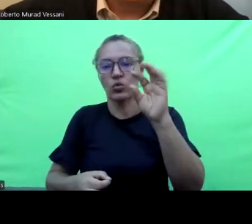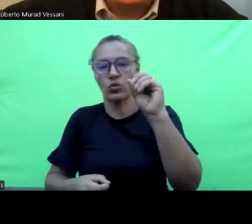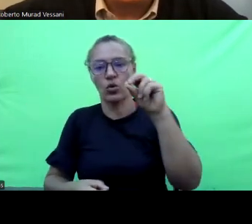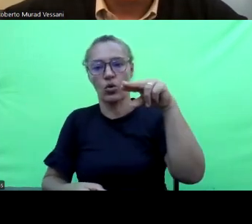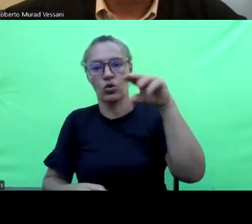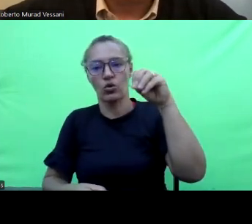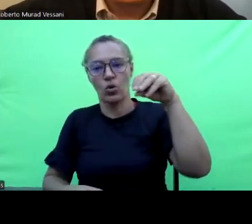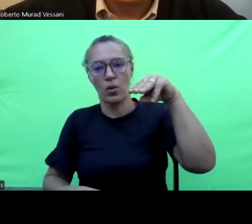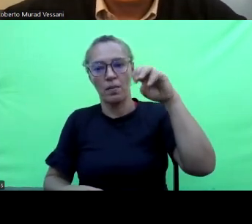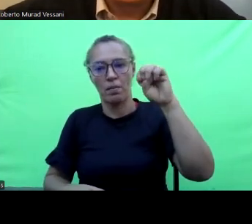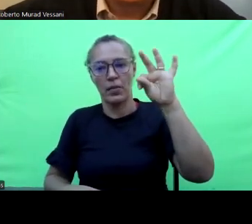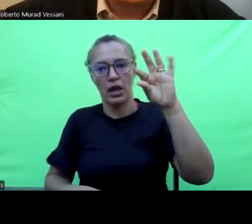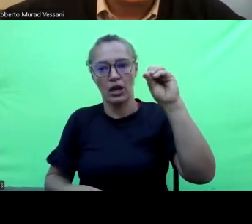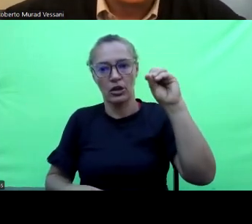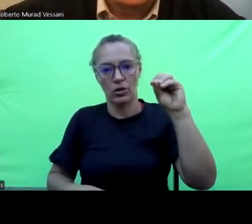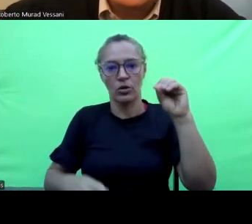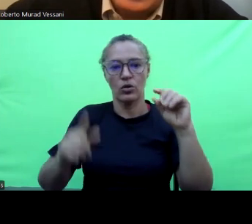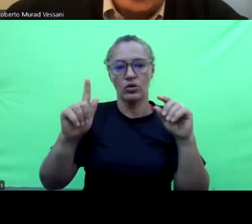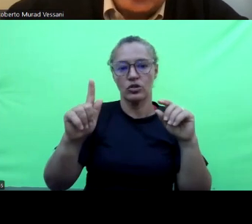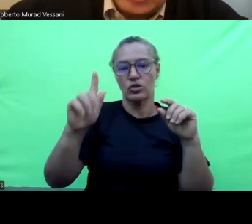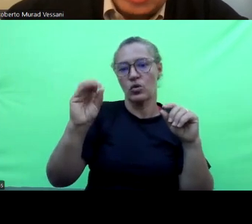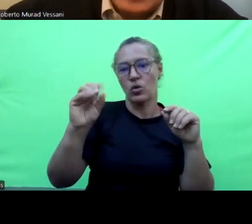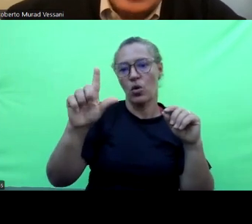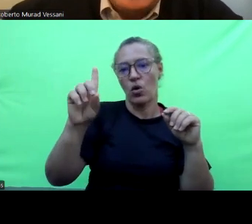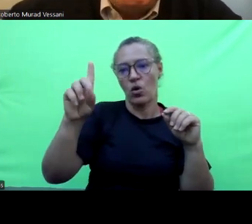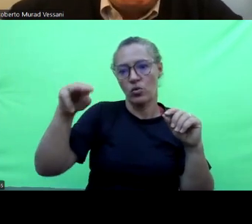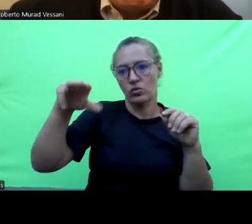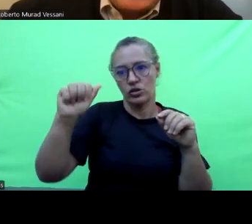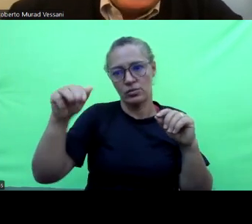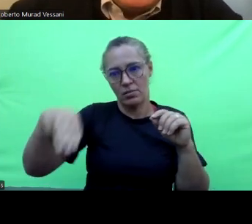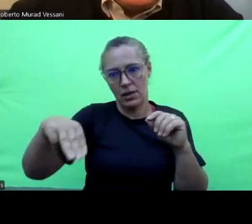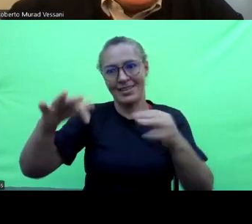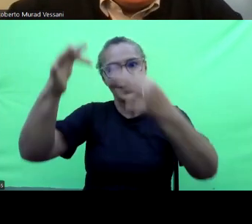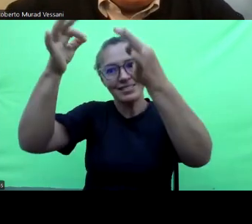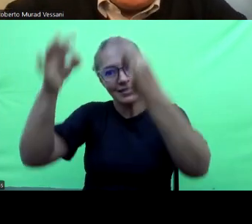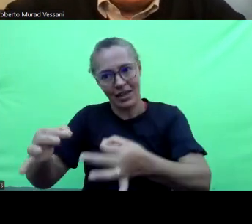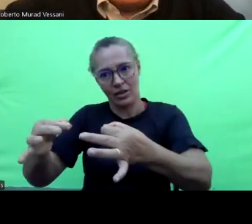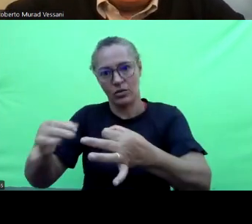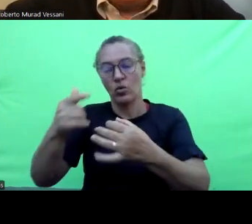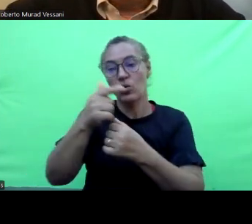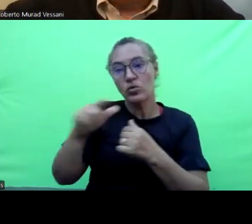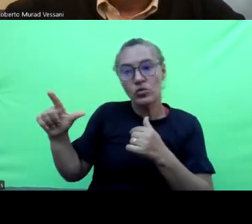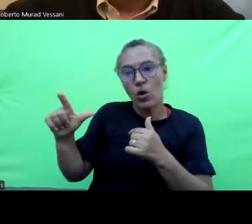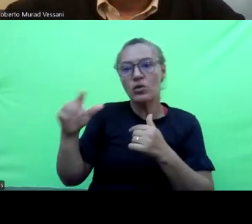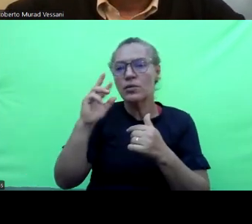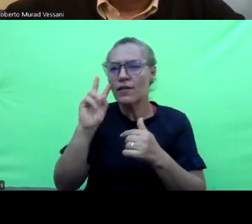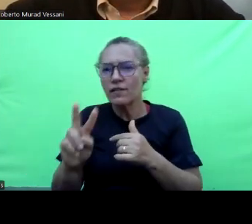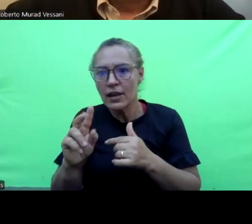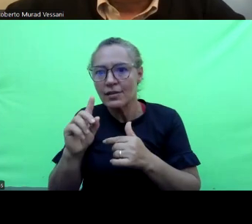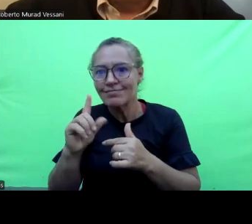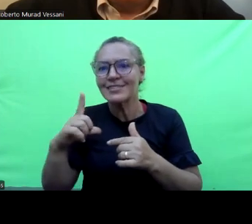Mas dependendo das circunstâncias, a gente tem esses outros recursos, tá? Bom, e qual que é o